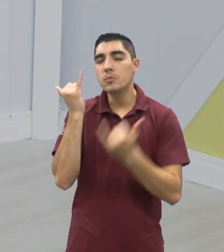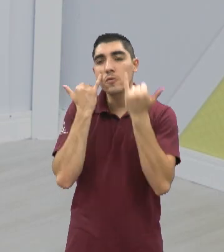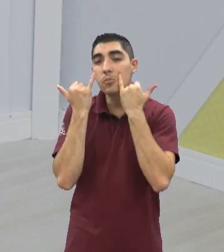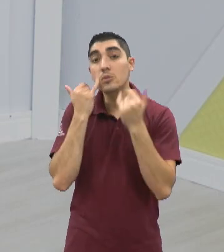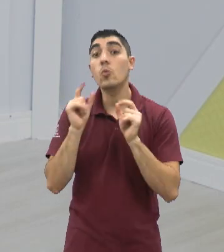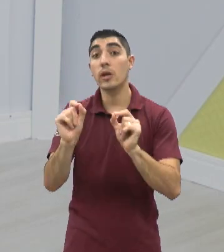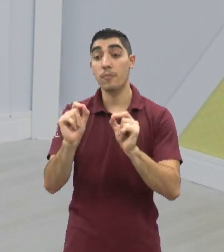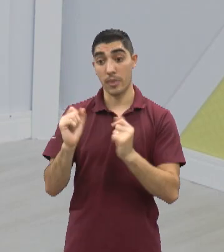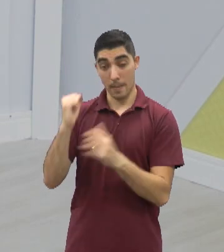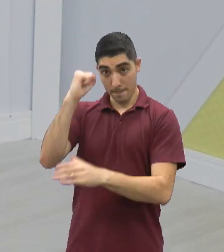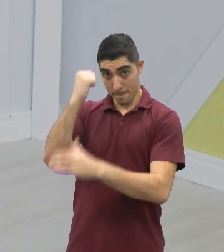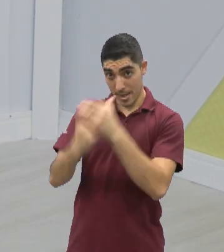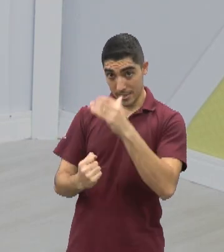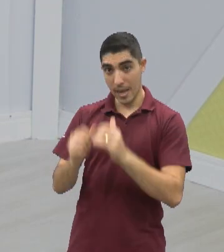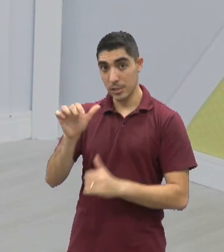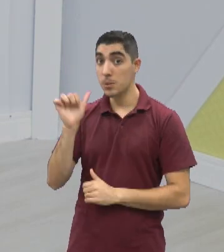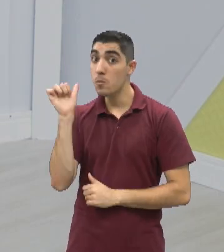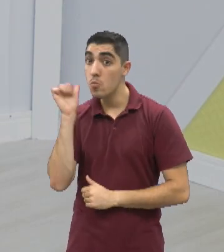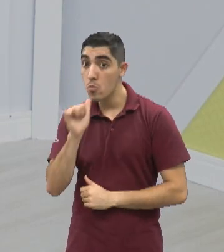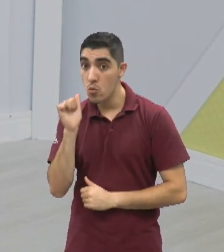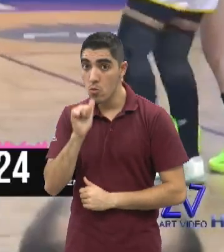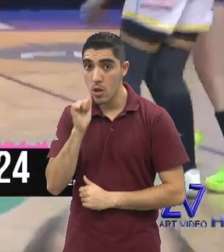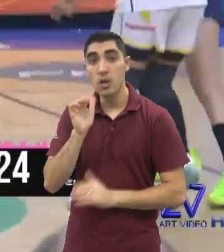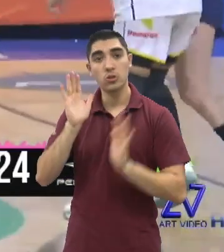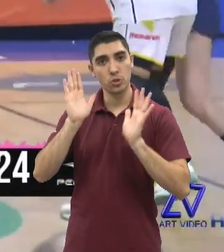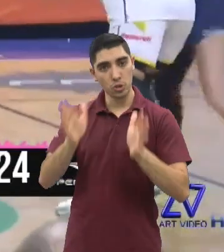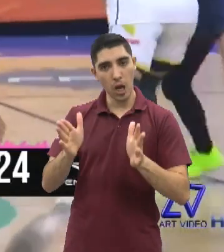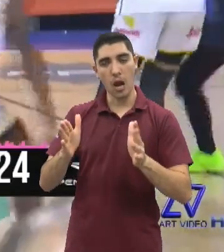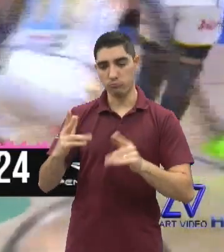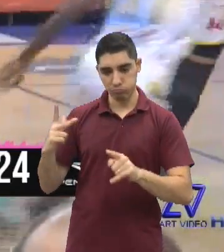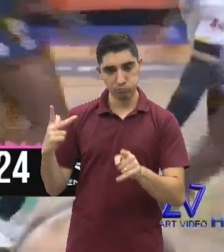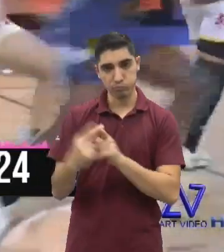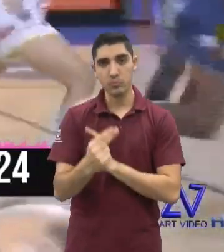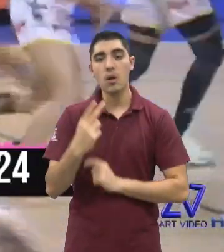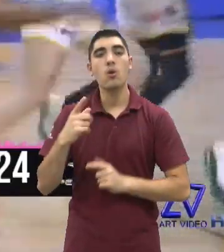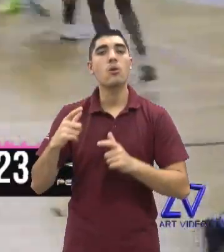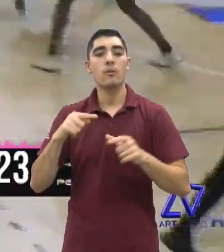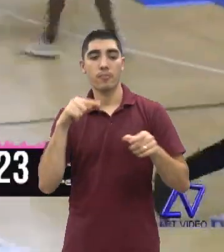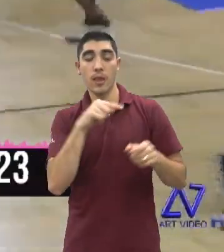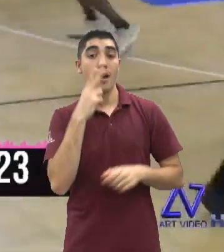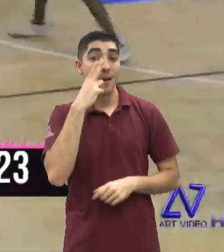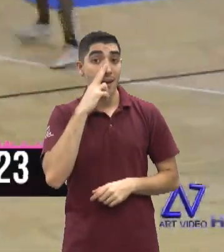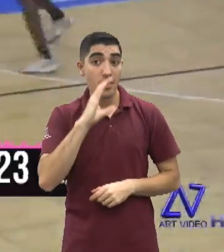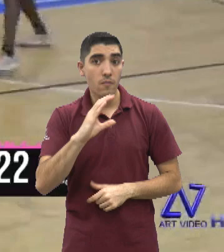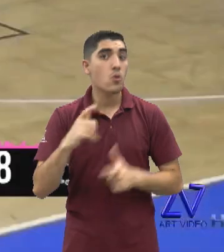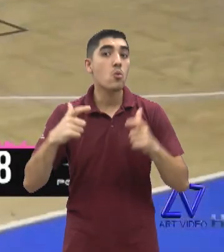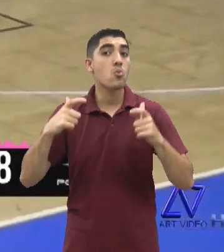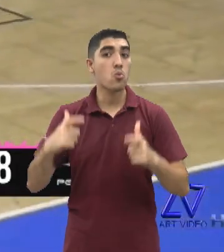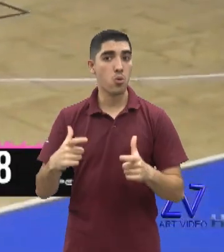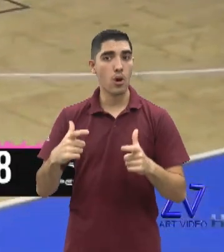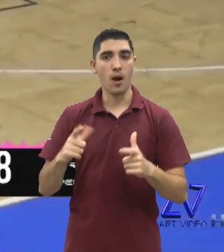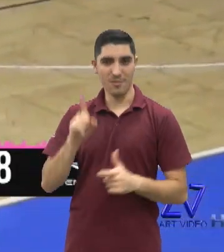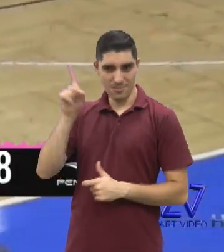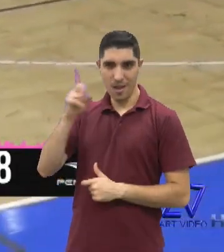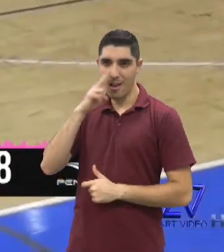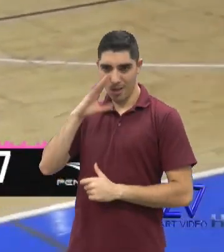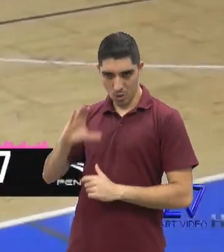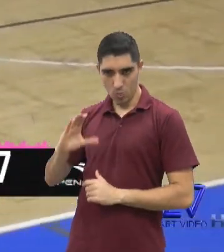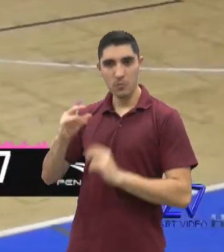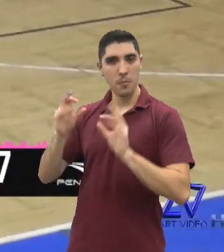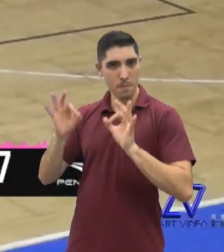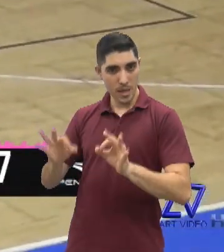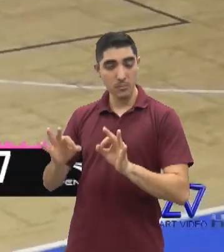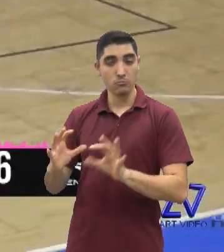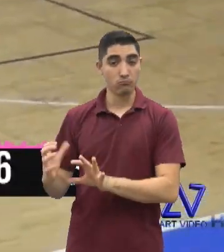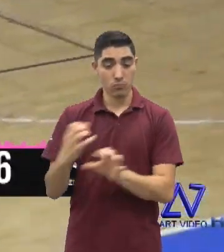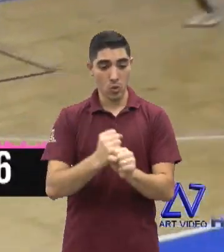basquete, falando do São José Basquetebol Feminino, que venceu o Catanduva no ginásio Anuar Pachá, em Catanduva, pelo placar de 85-80,